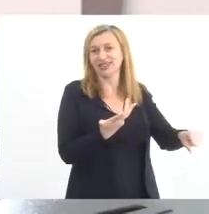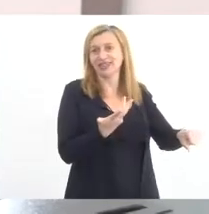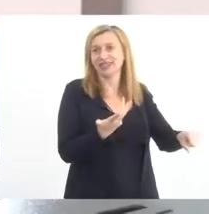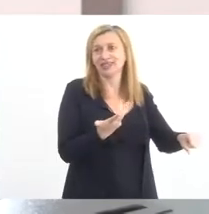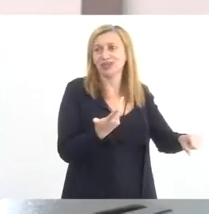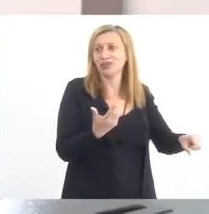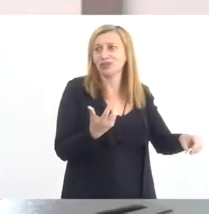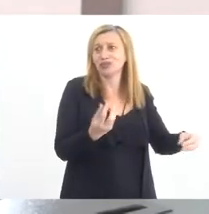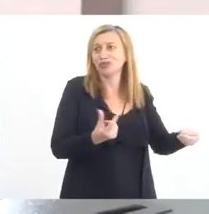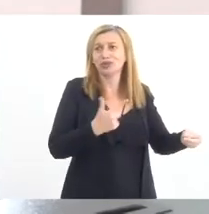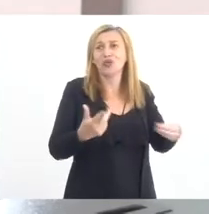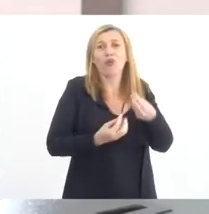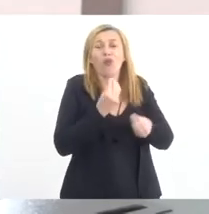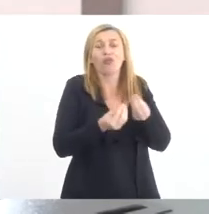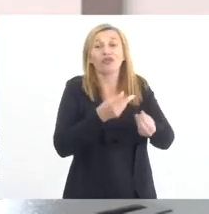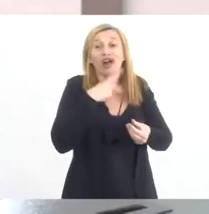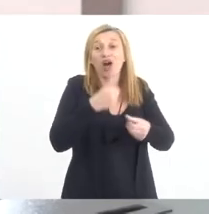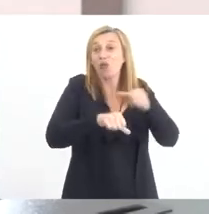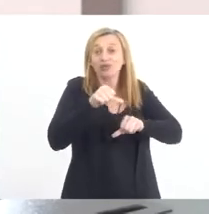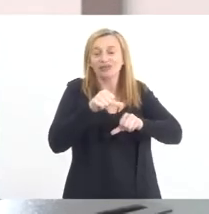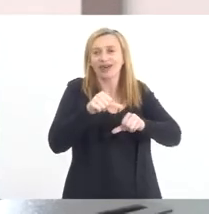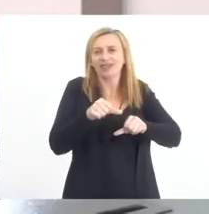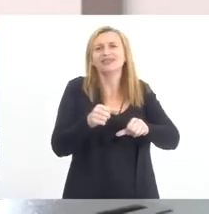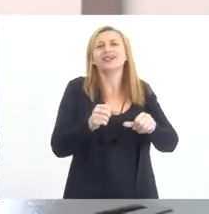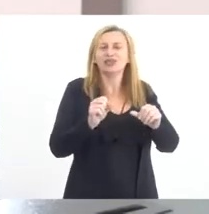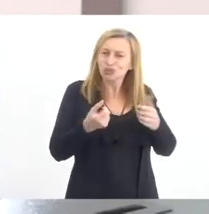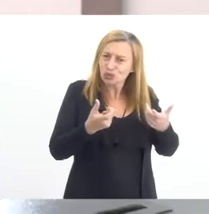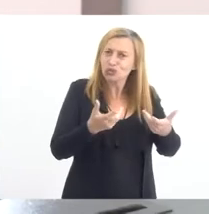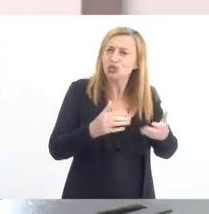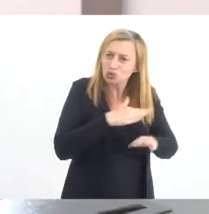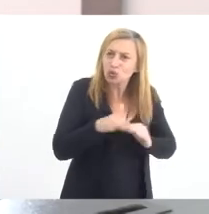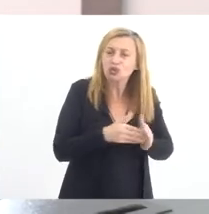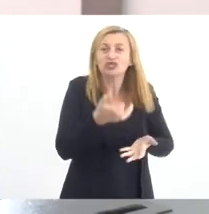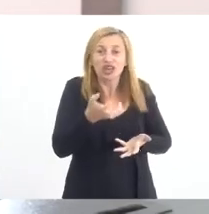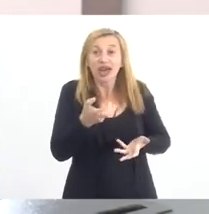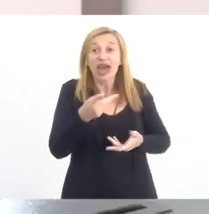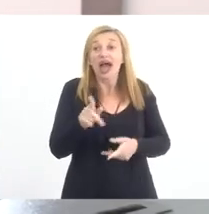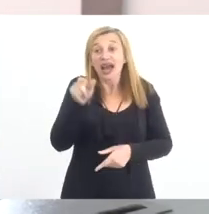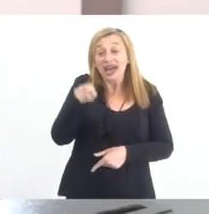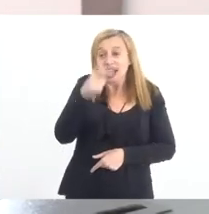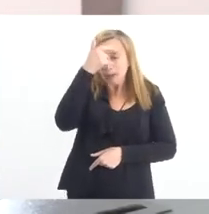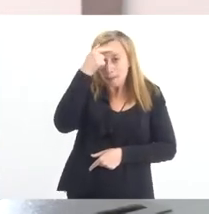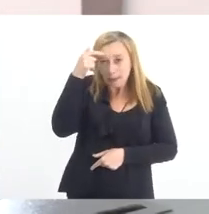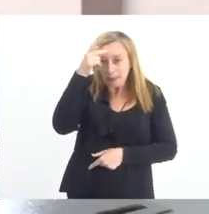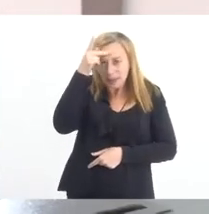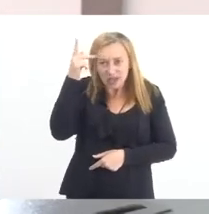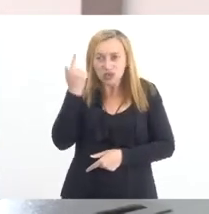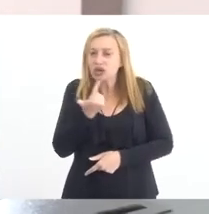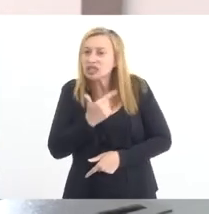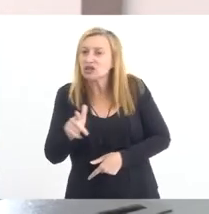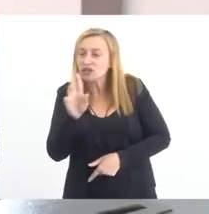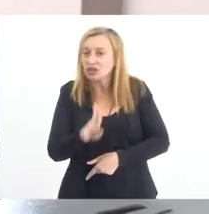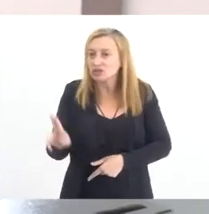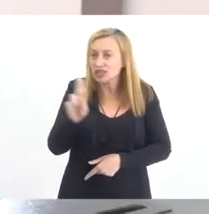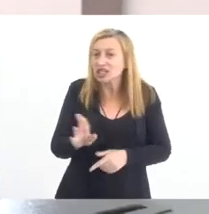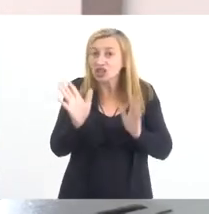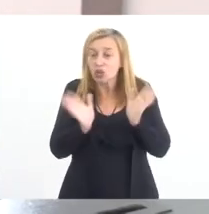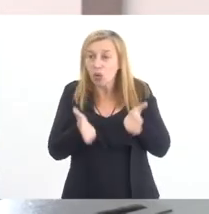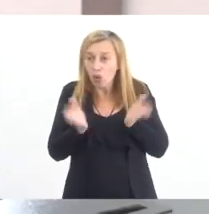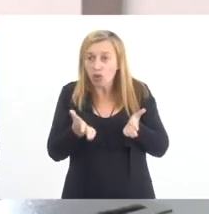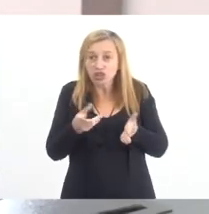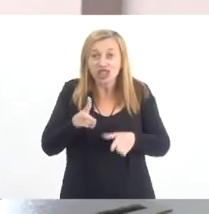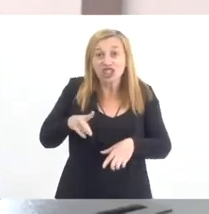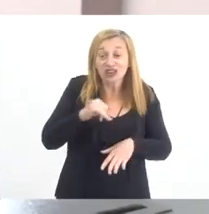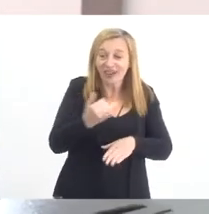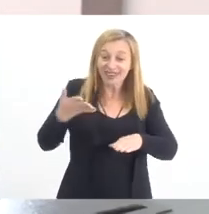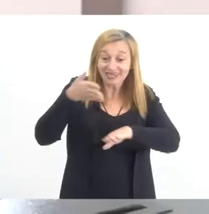falasse o contrário disso, gente. É claro que todo mundo quer. E aquela pessoa que está lá, que não faz a universidade hoje, que vai